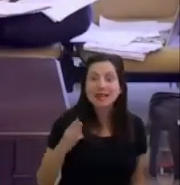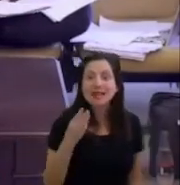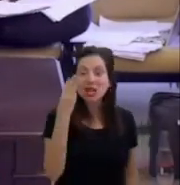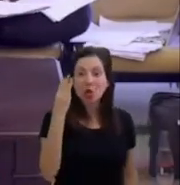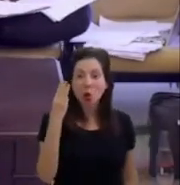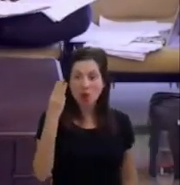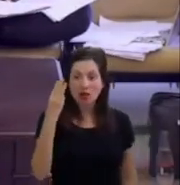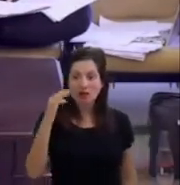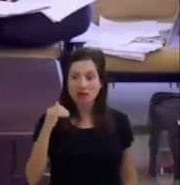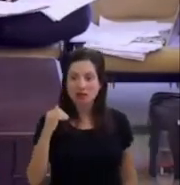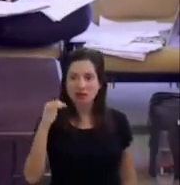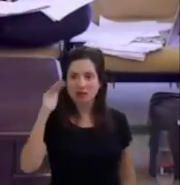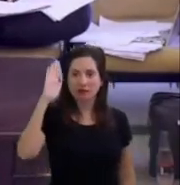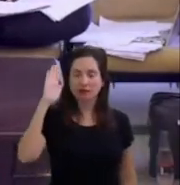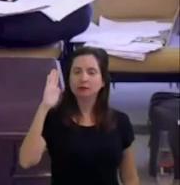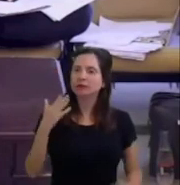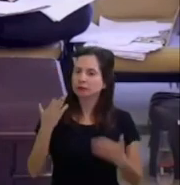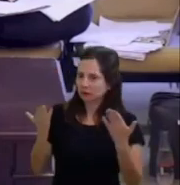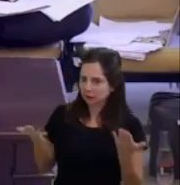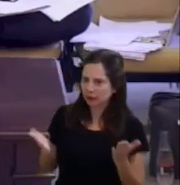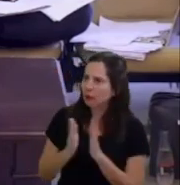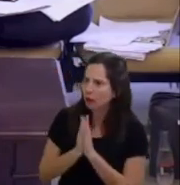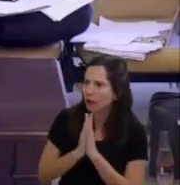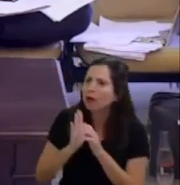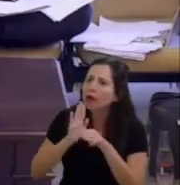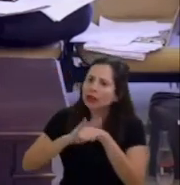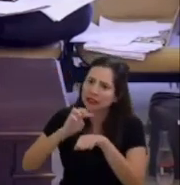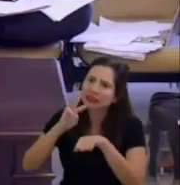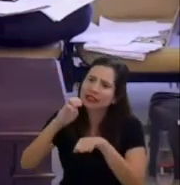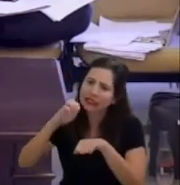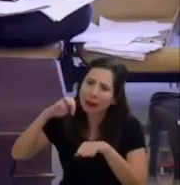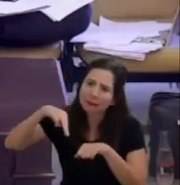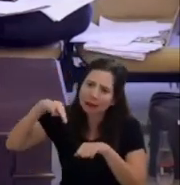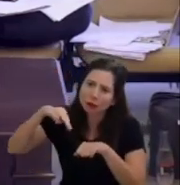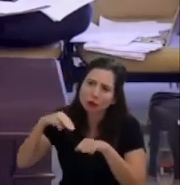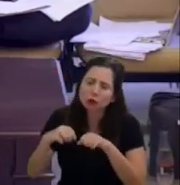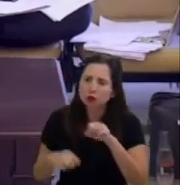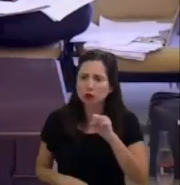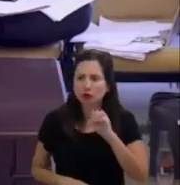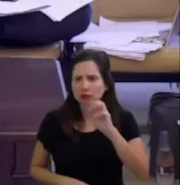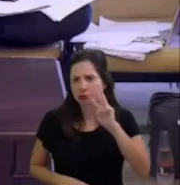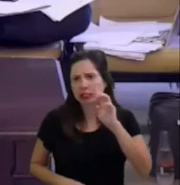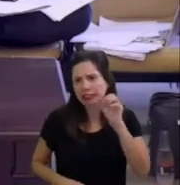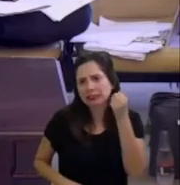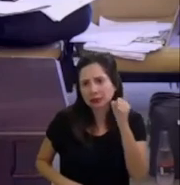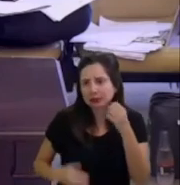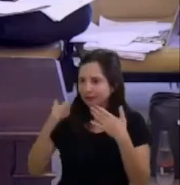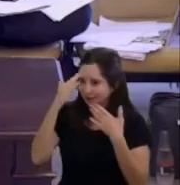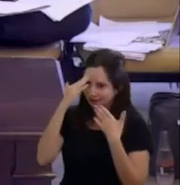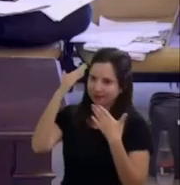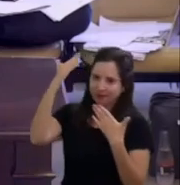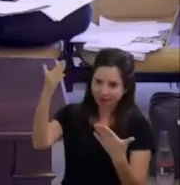mais. Excelência, me dá mais 30 minutos para finalização? 30 segundos para finalização? Muito obrigado.